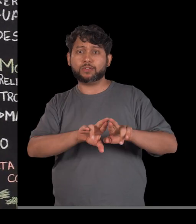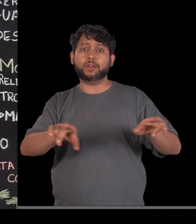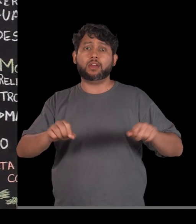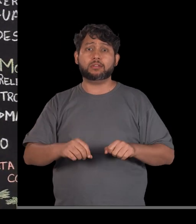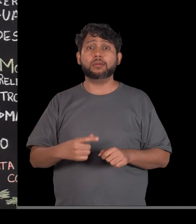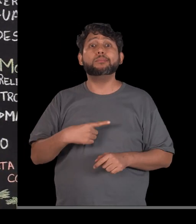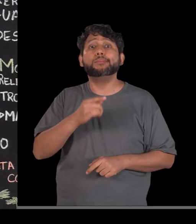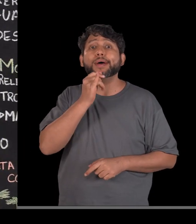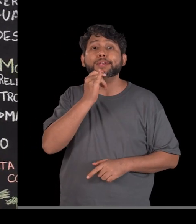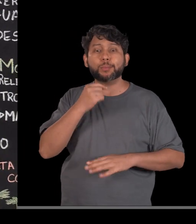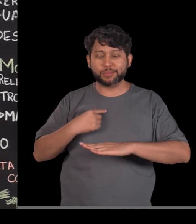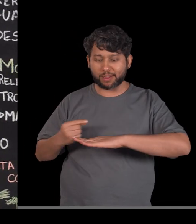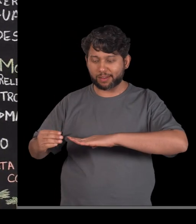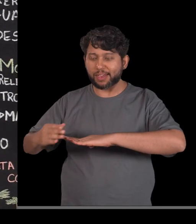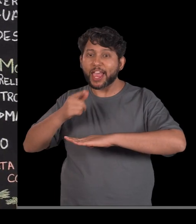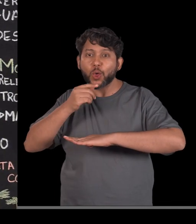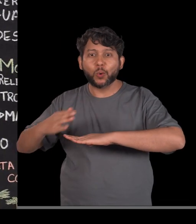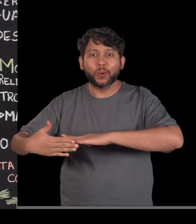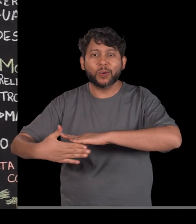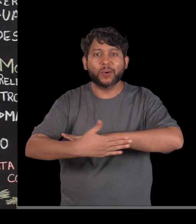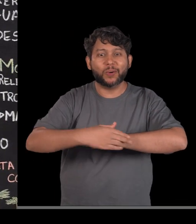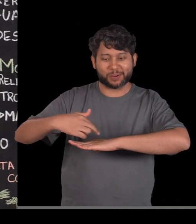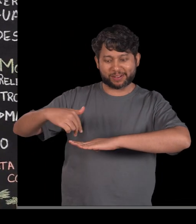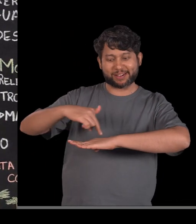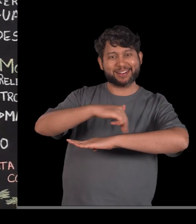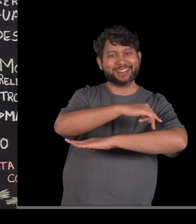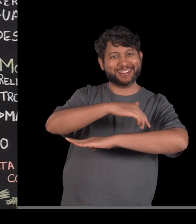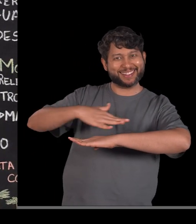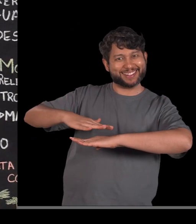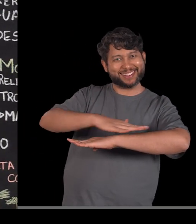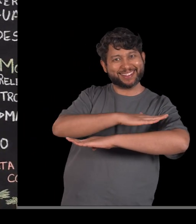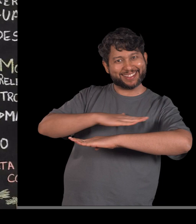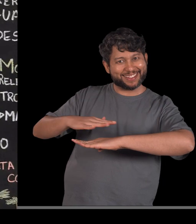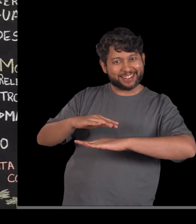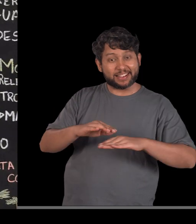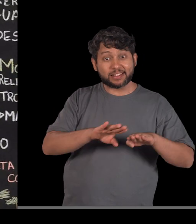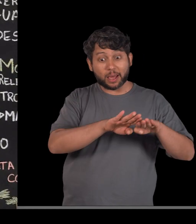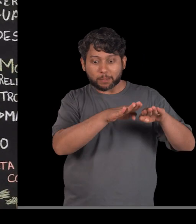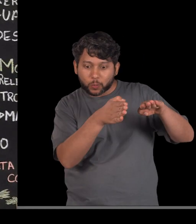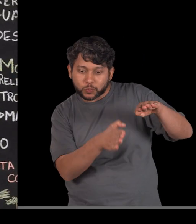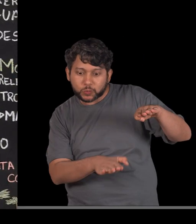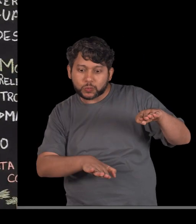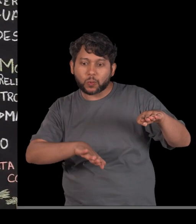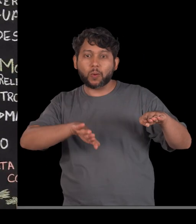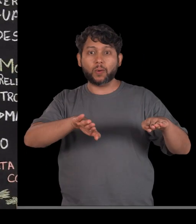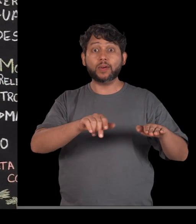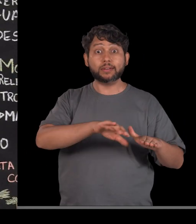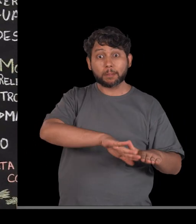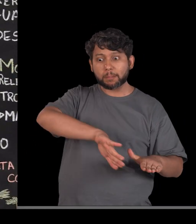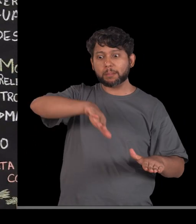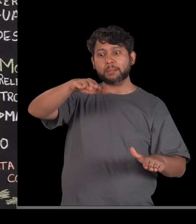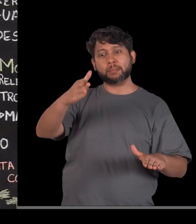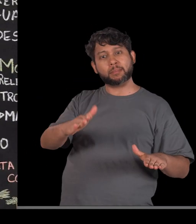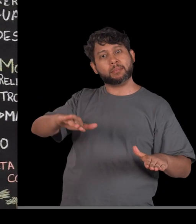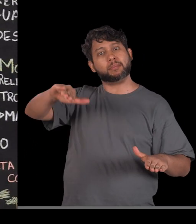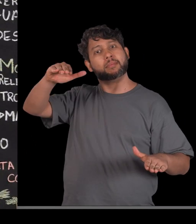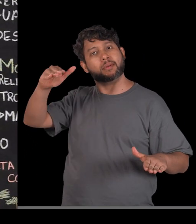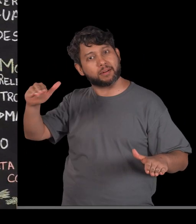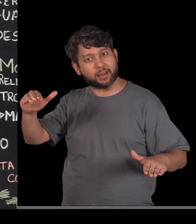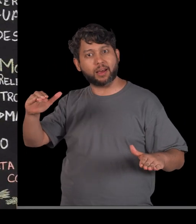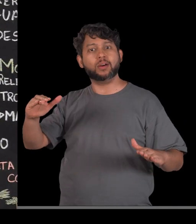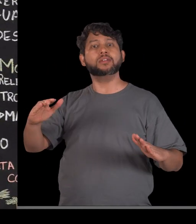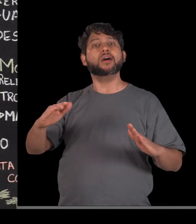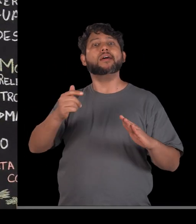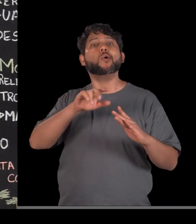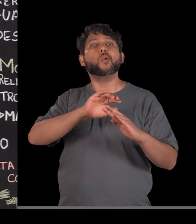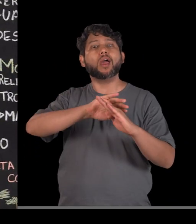próximos aos rios, depressões em grande parte da região amazônica e alguns planaltos residuais, em